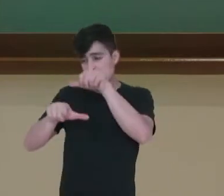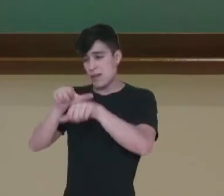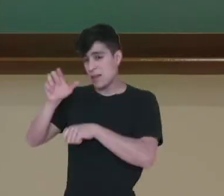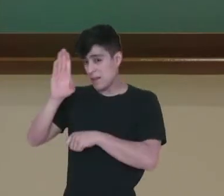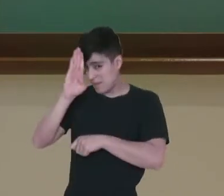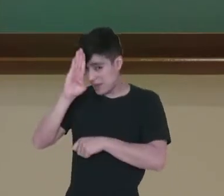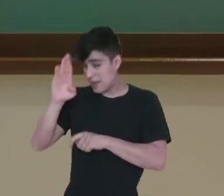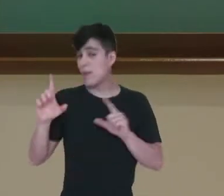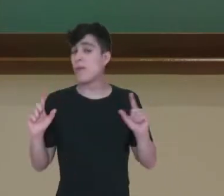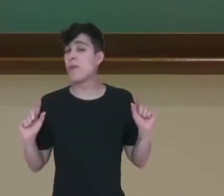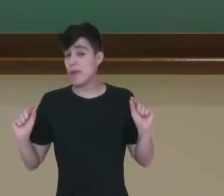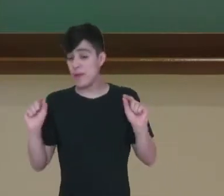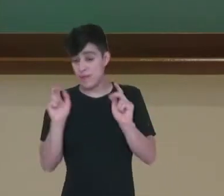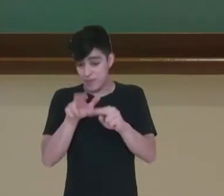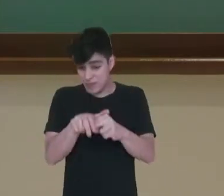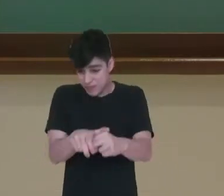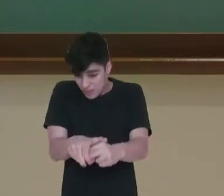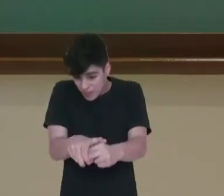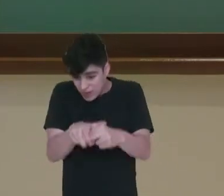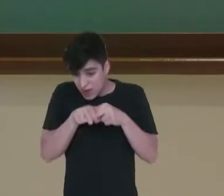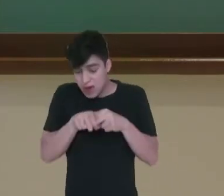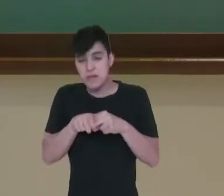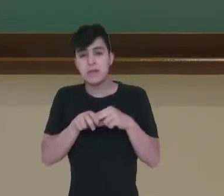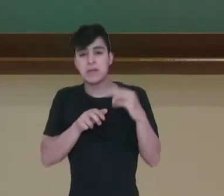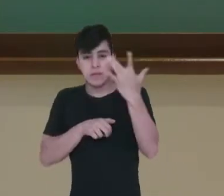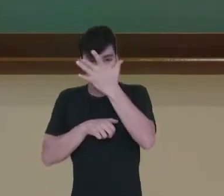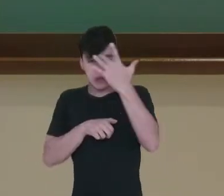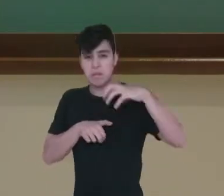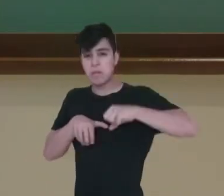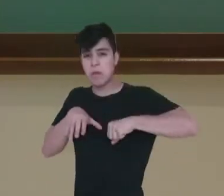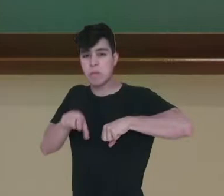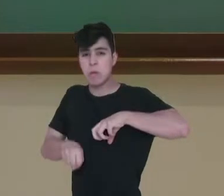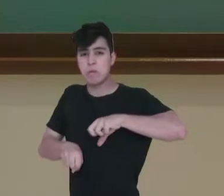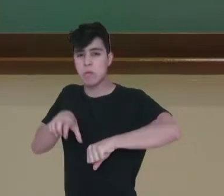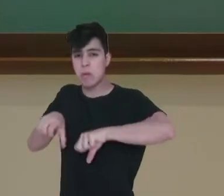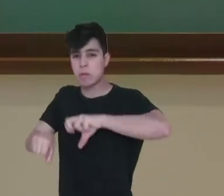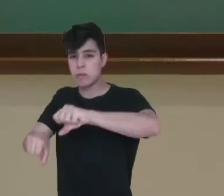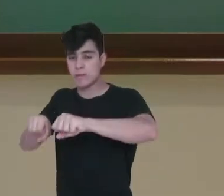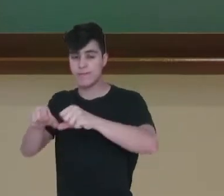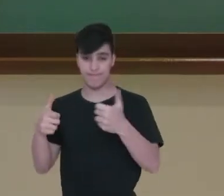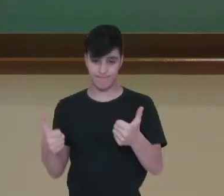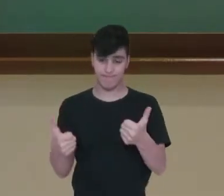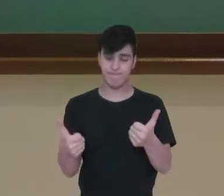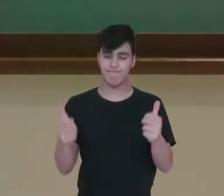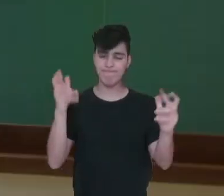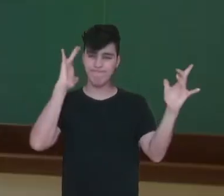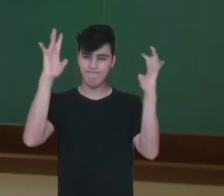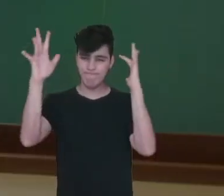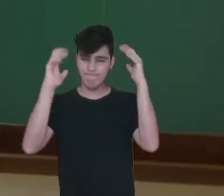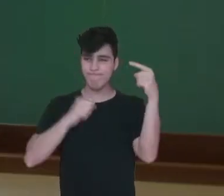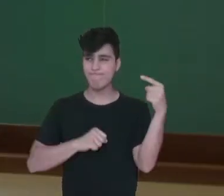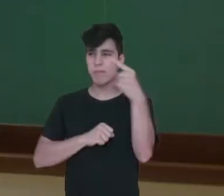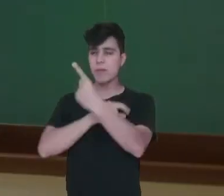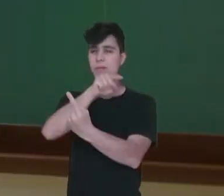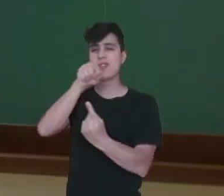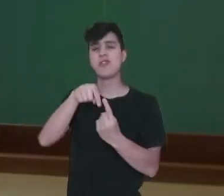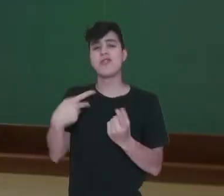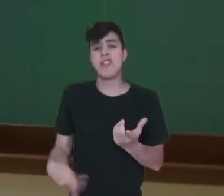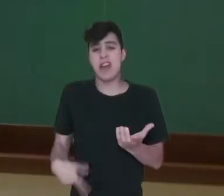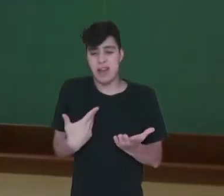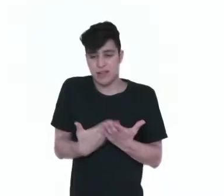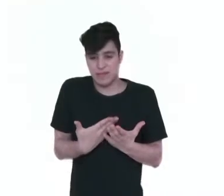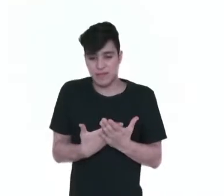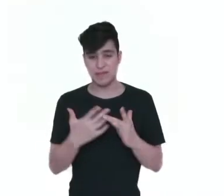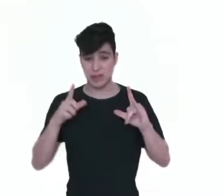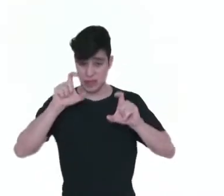principalmente ligadas à questão da ocupação do território. Então vamos pensar juntos ali no objetivo da nossa aula,